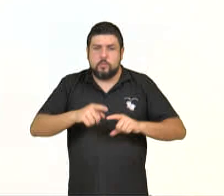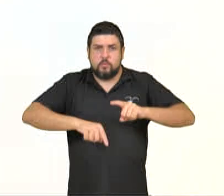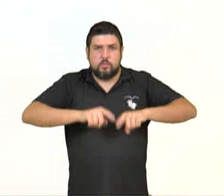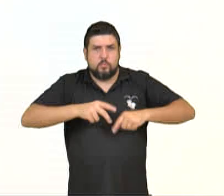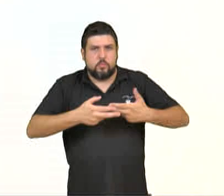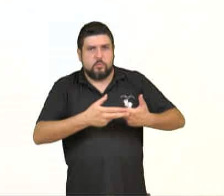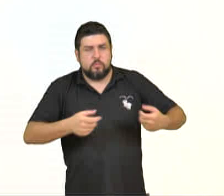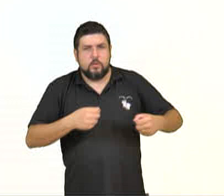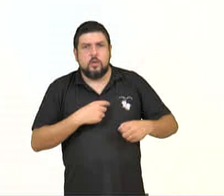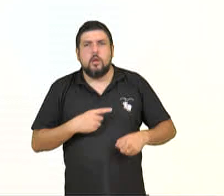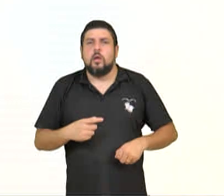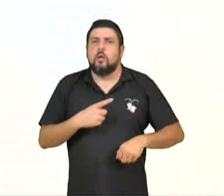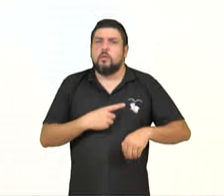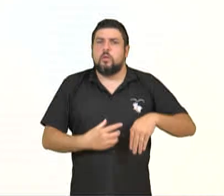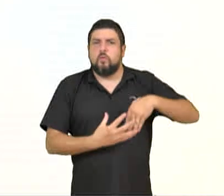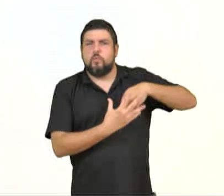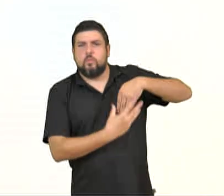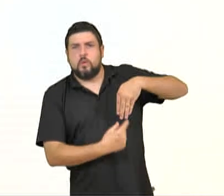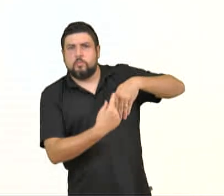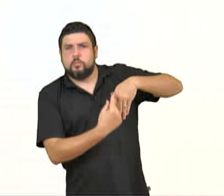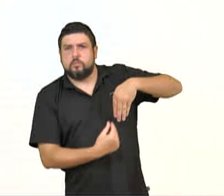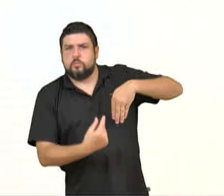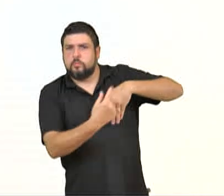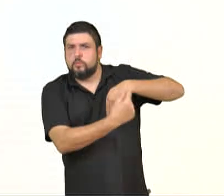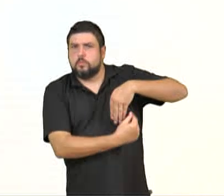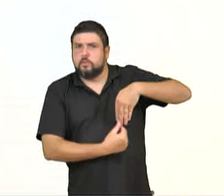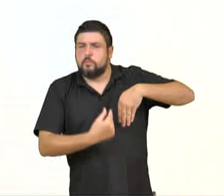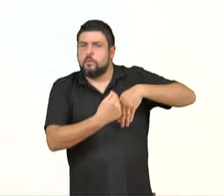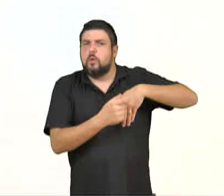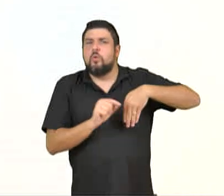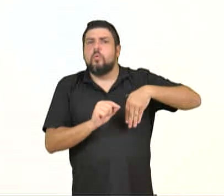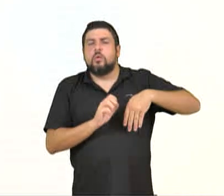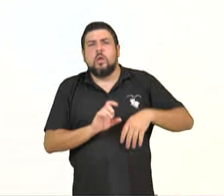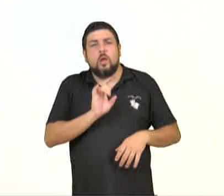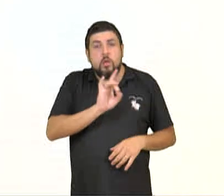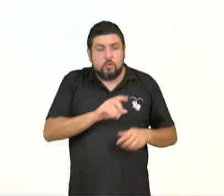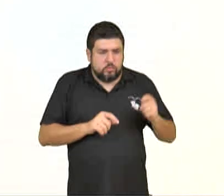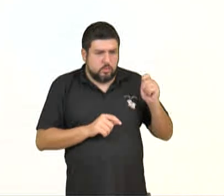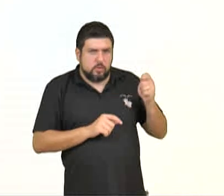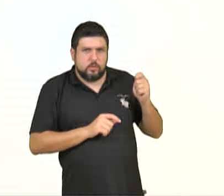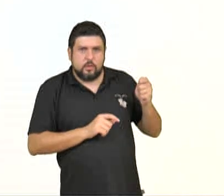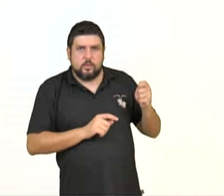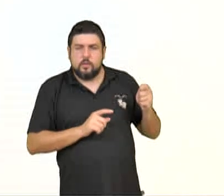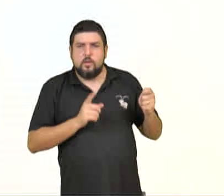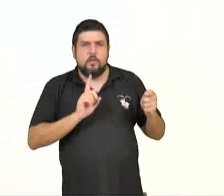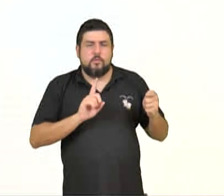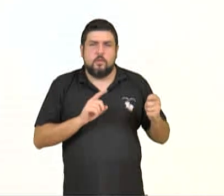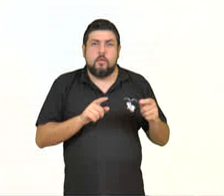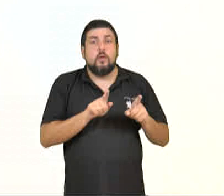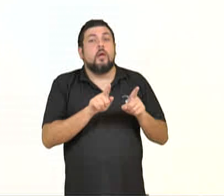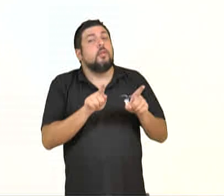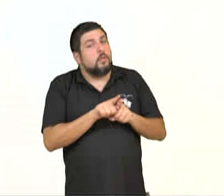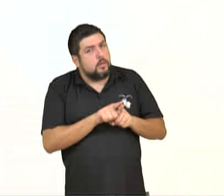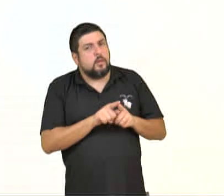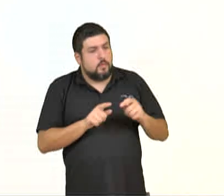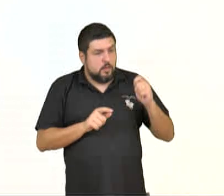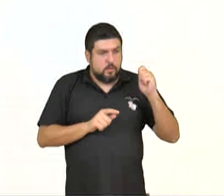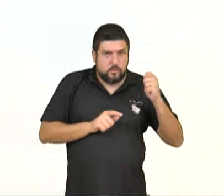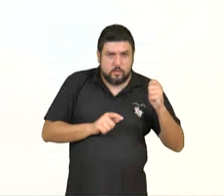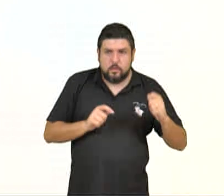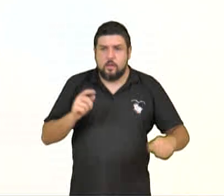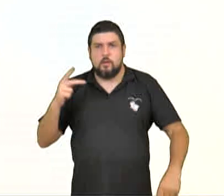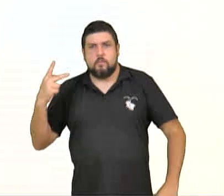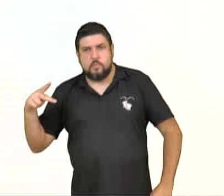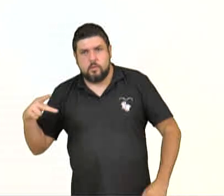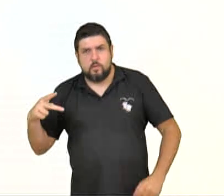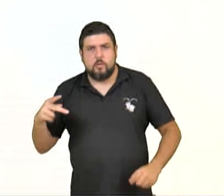o Mercosul como principal agente e não vamos ter somente a Argentina como parceiro. Nós vamos ter Paraguai, Uruguai,